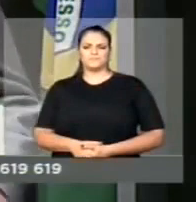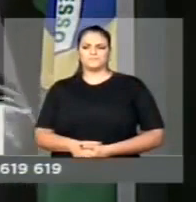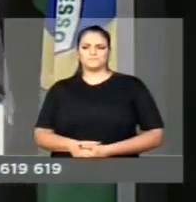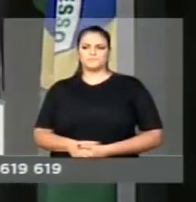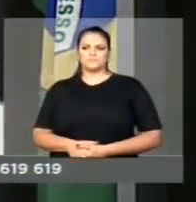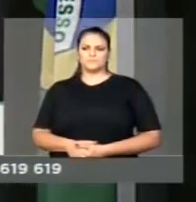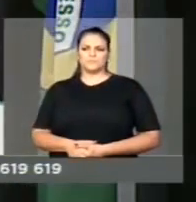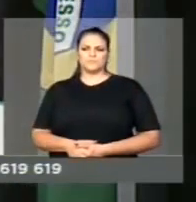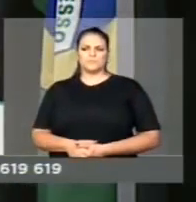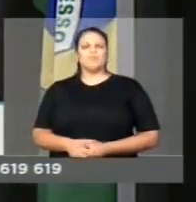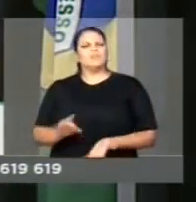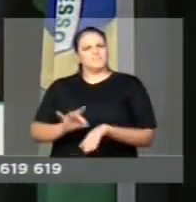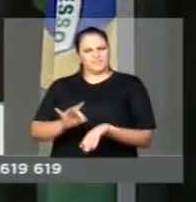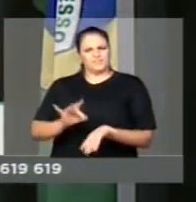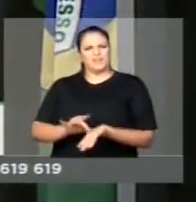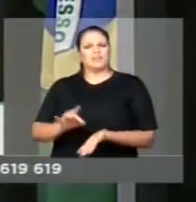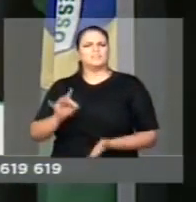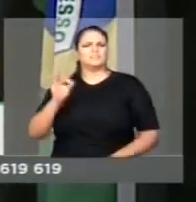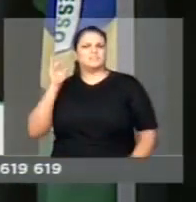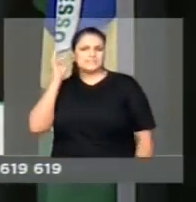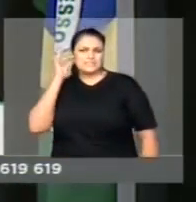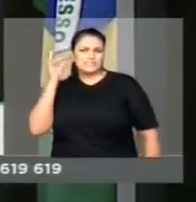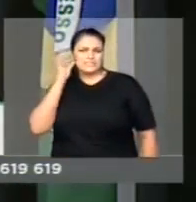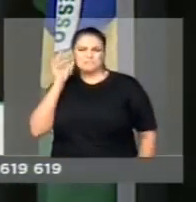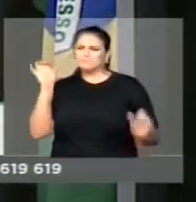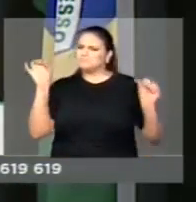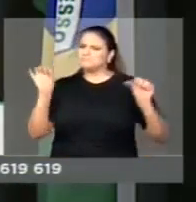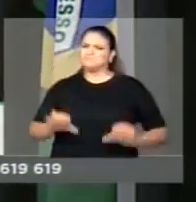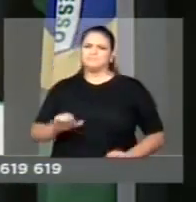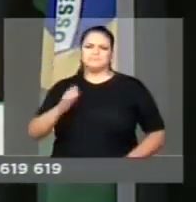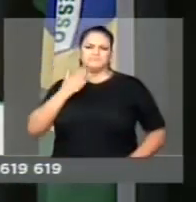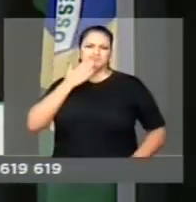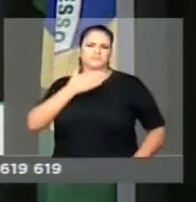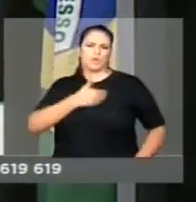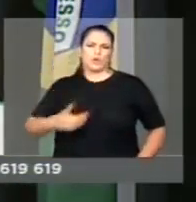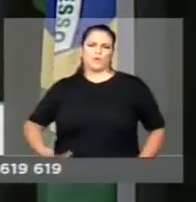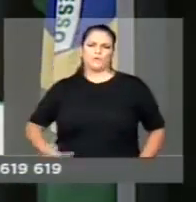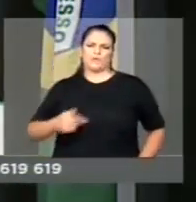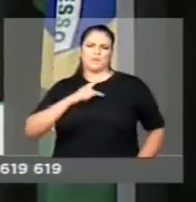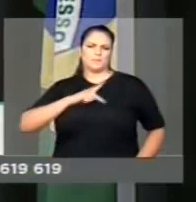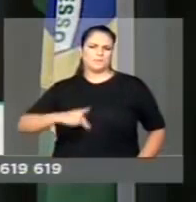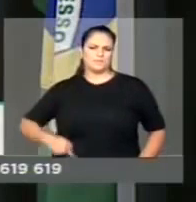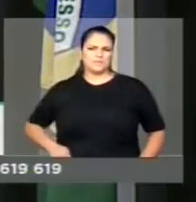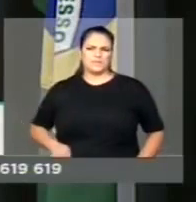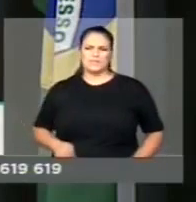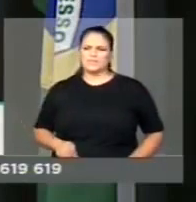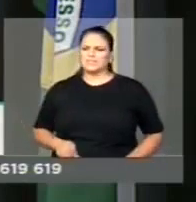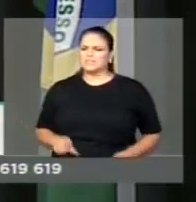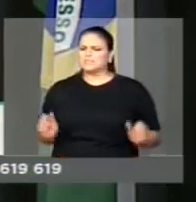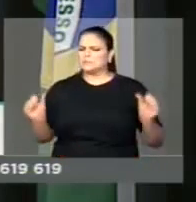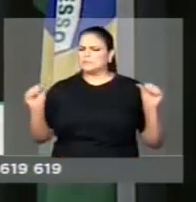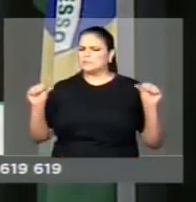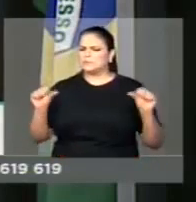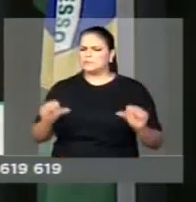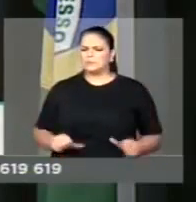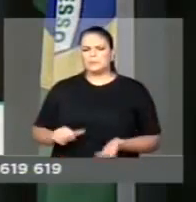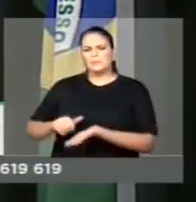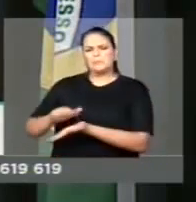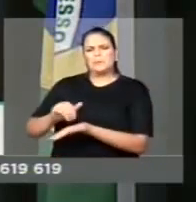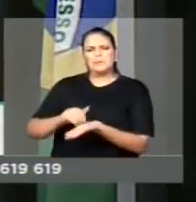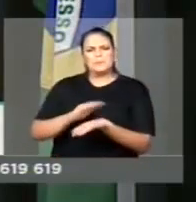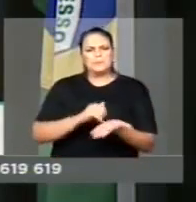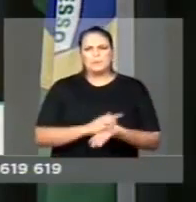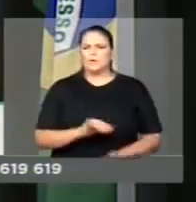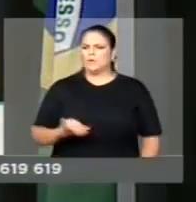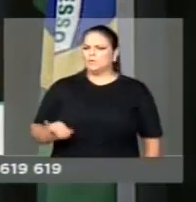presidencialismo se decompor, onde a economia foi arrastada para uma profunda recessão, com um desemprego e inflação crescente, e as contas